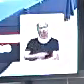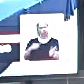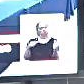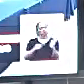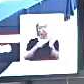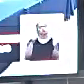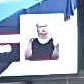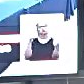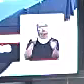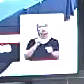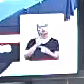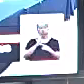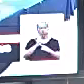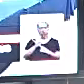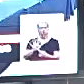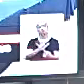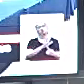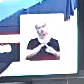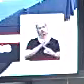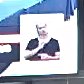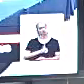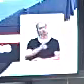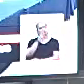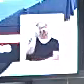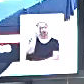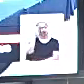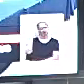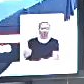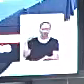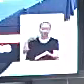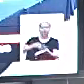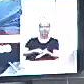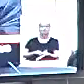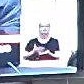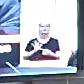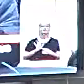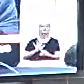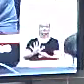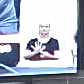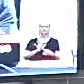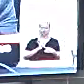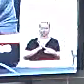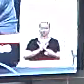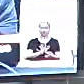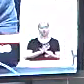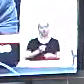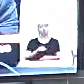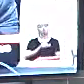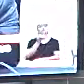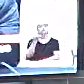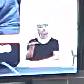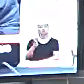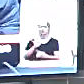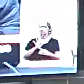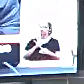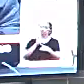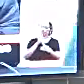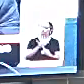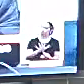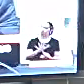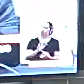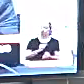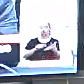cando toda quarta-feira até hoje a gente faz isso quantas vezes nós mostramos